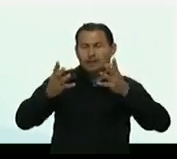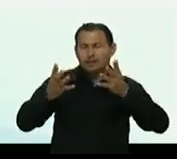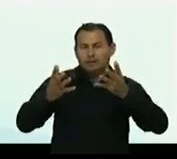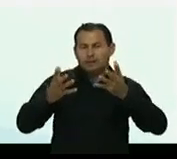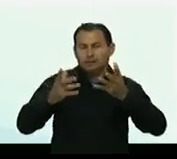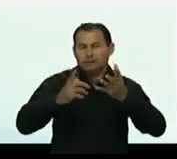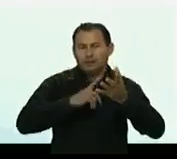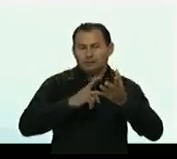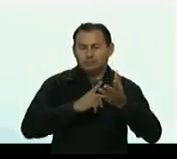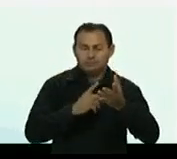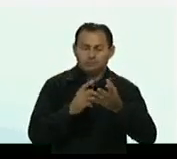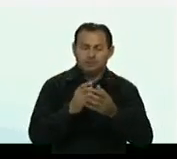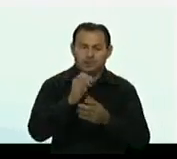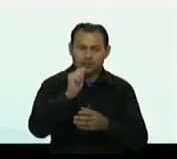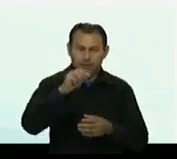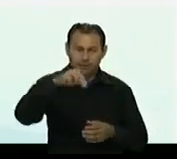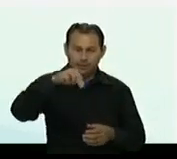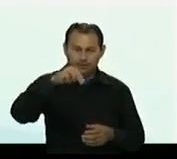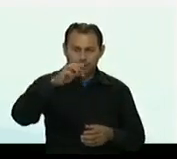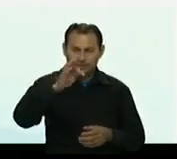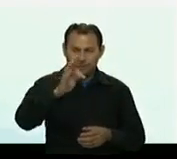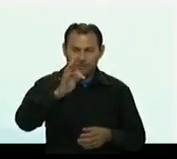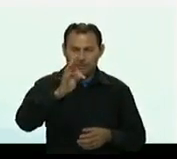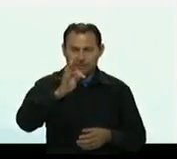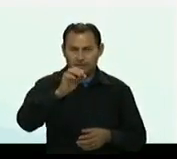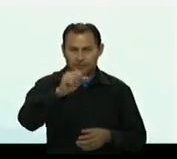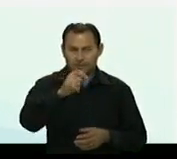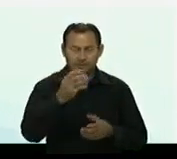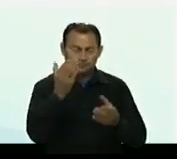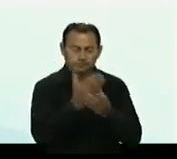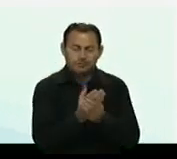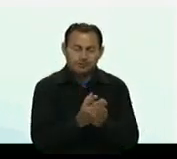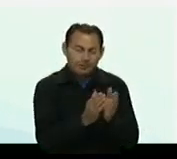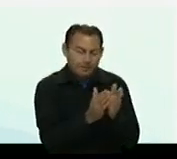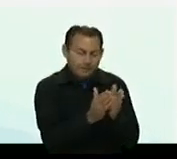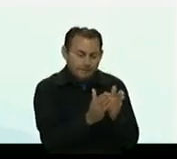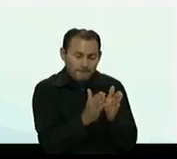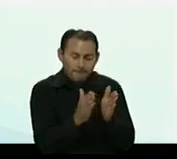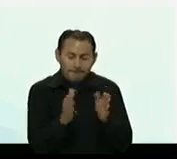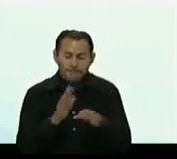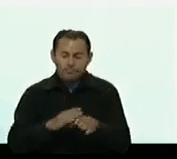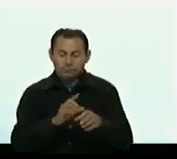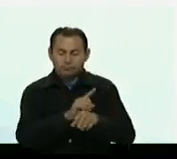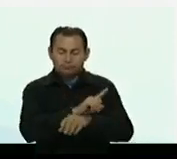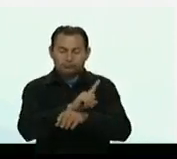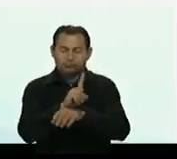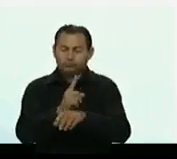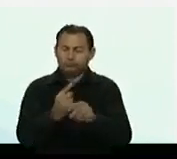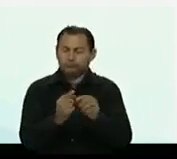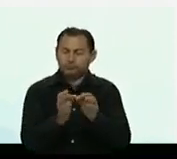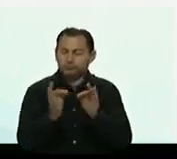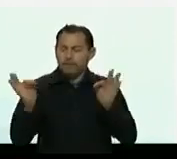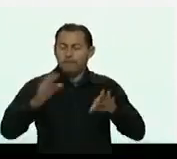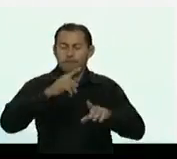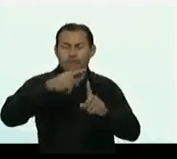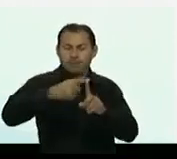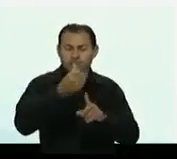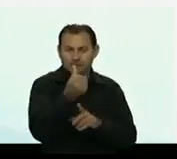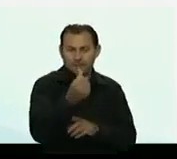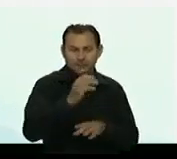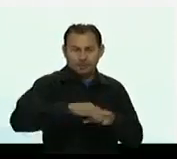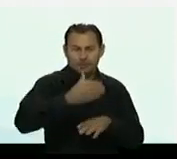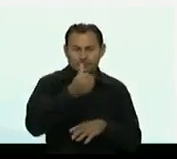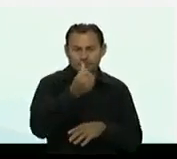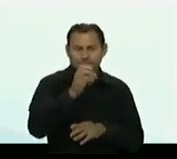Então nós temos para a anditáxi, é vantajoso quando nós percorremos mais que 6 quilômetros e a voo de táxi